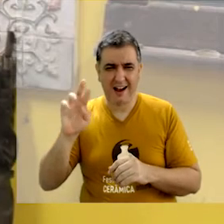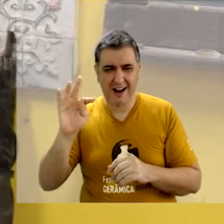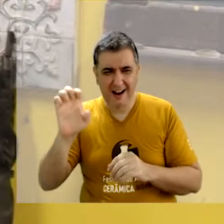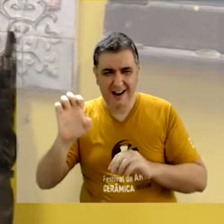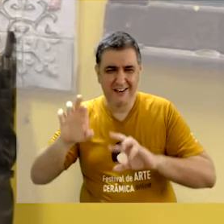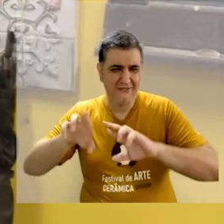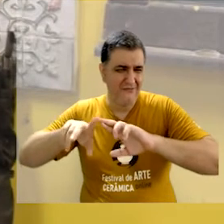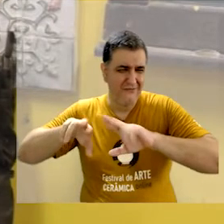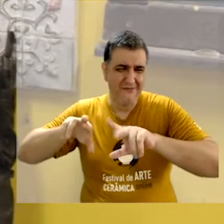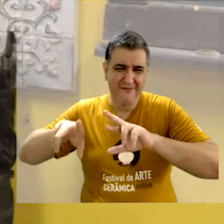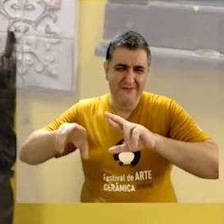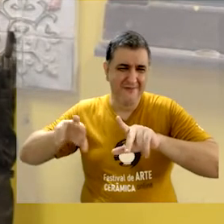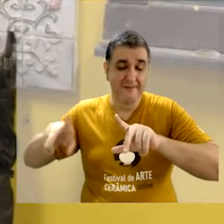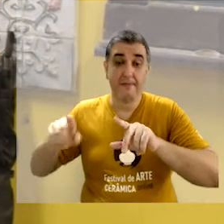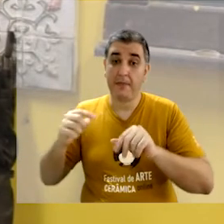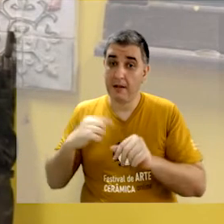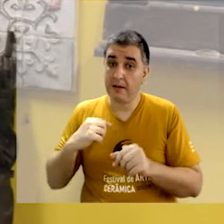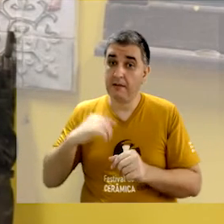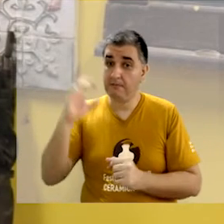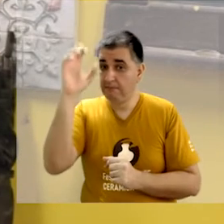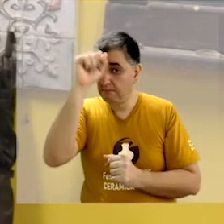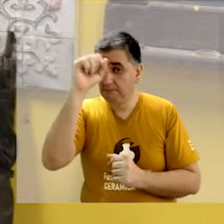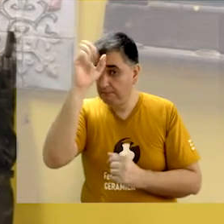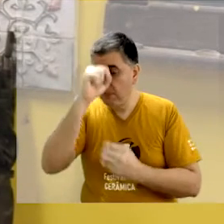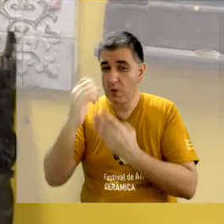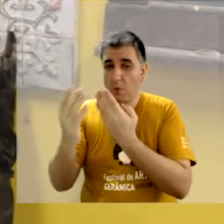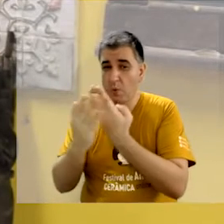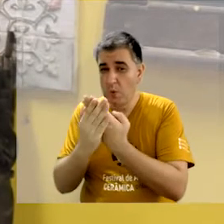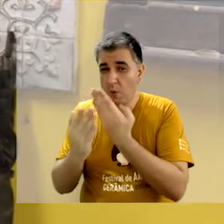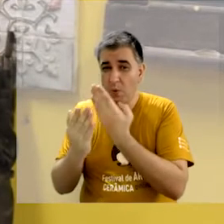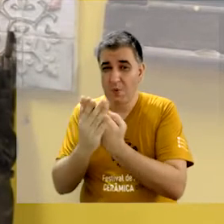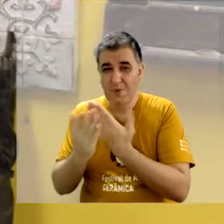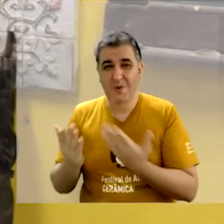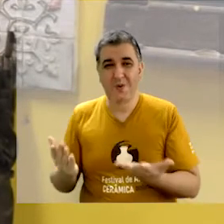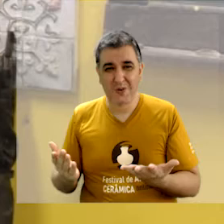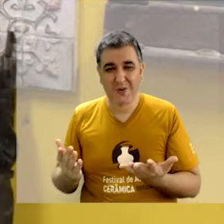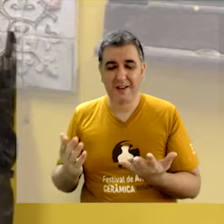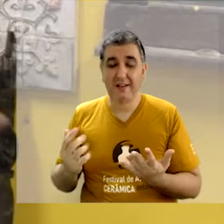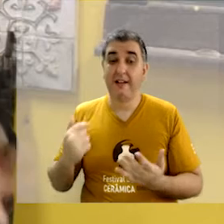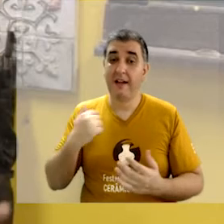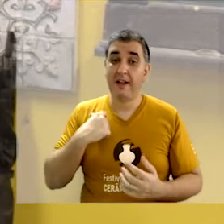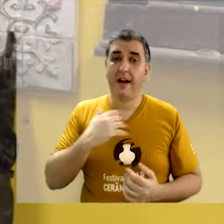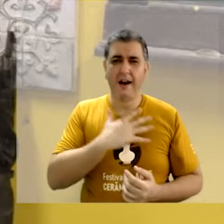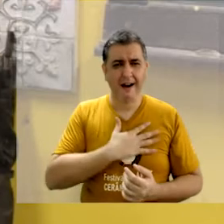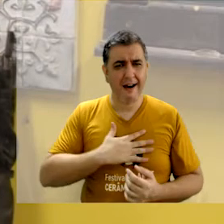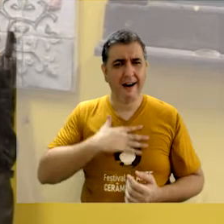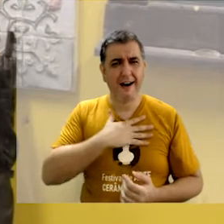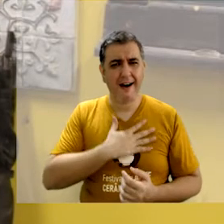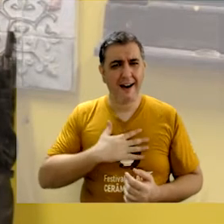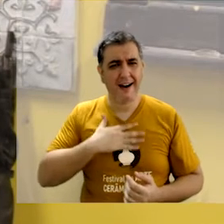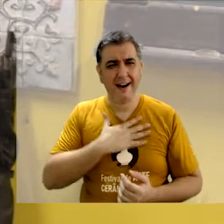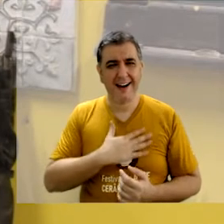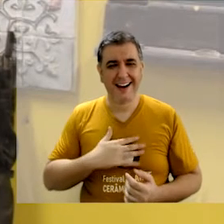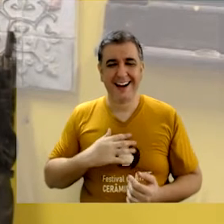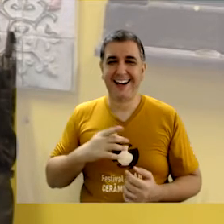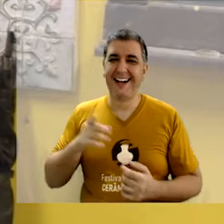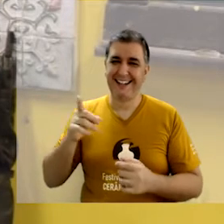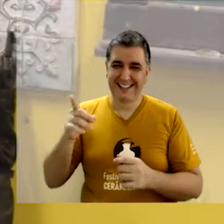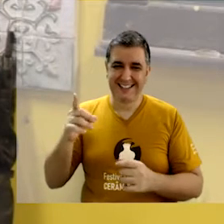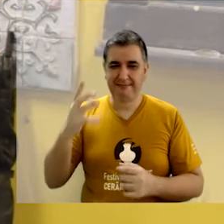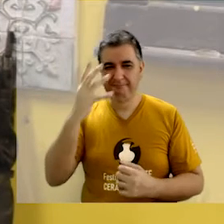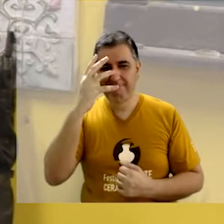e eu estava vendo ali. Às vezes eu nem entendia muito, mas eu gostava. Aquele circo todo me atraía.